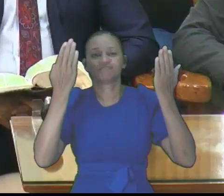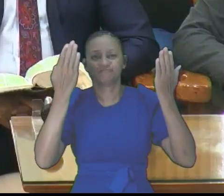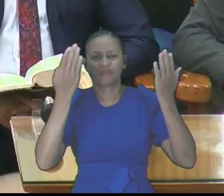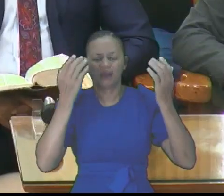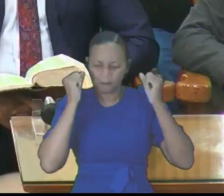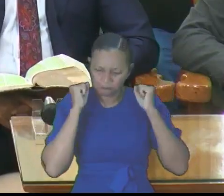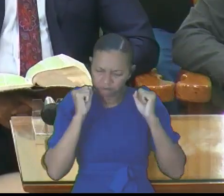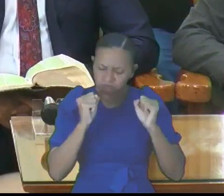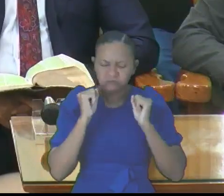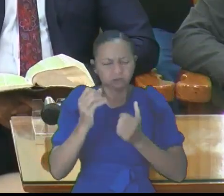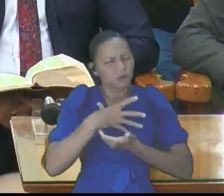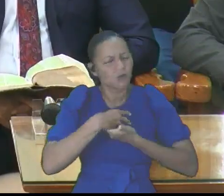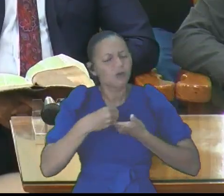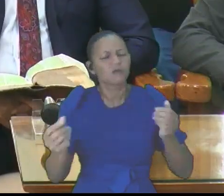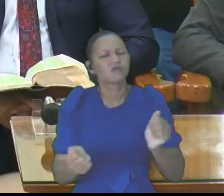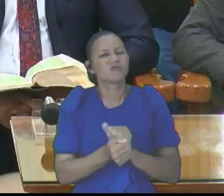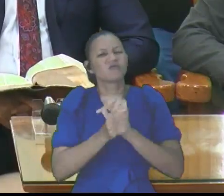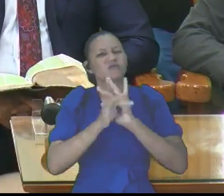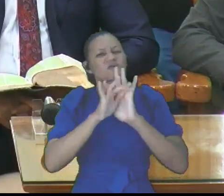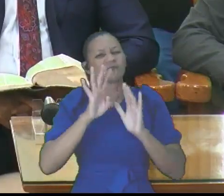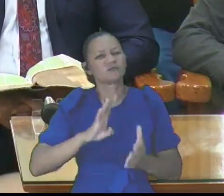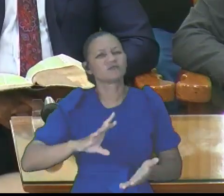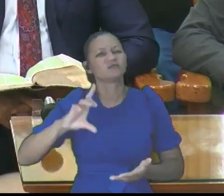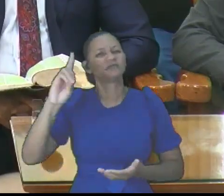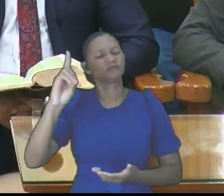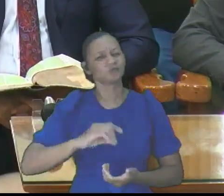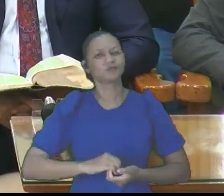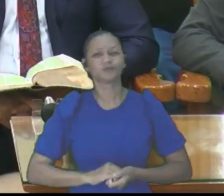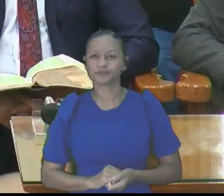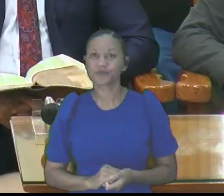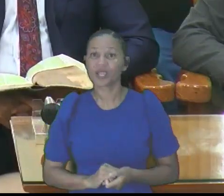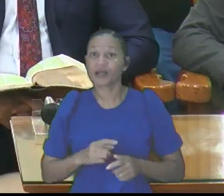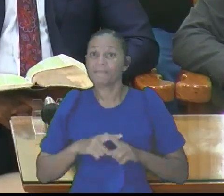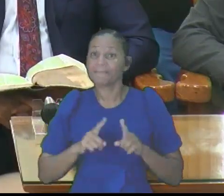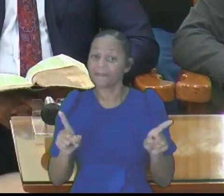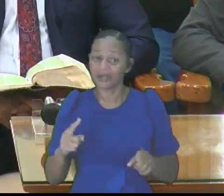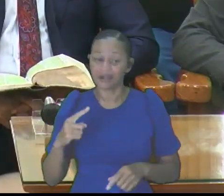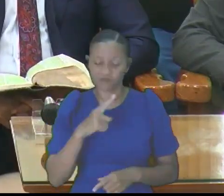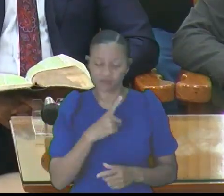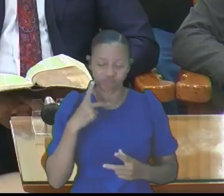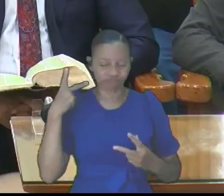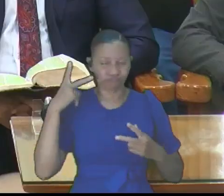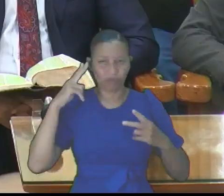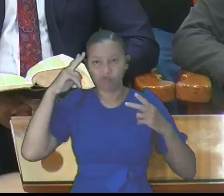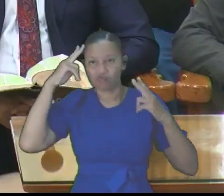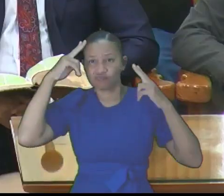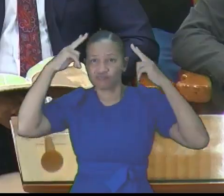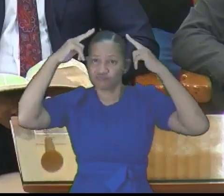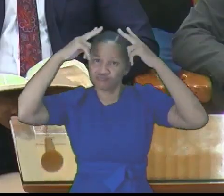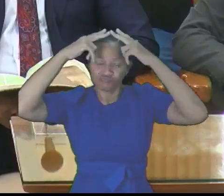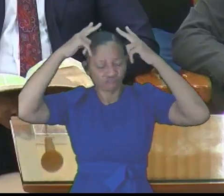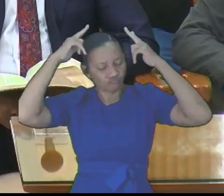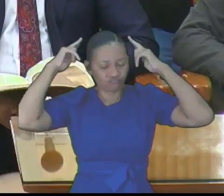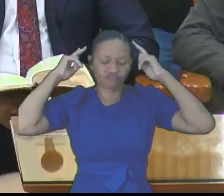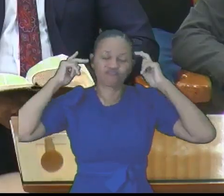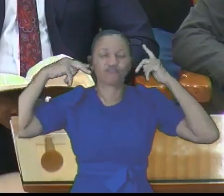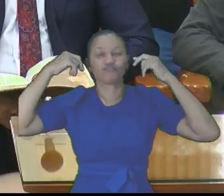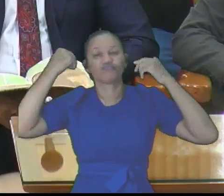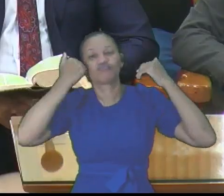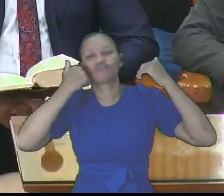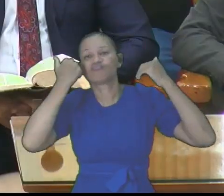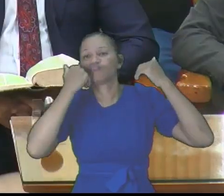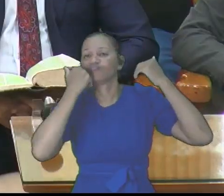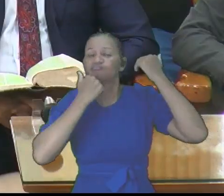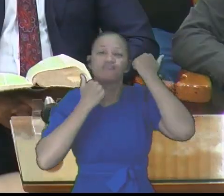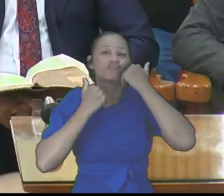Quem pode dizer glória para Deus por isso? Mas foi lá, cortou o cabelo, tirou a barba e